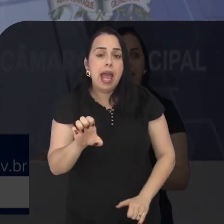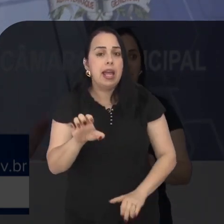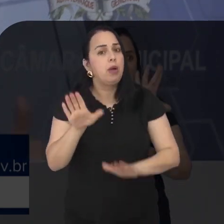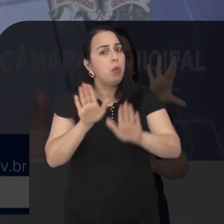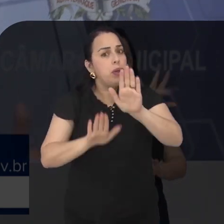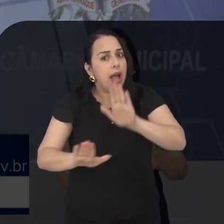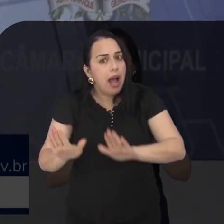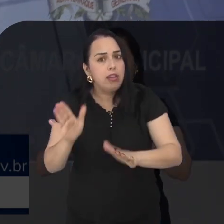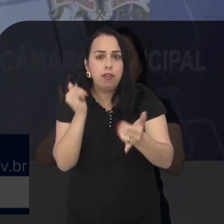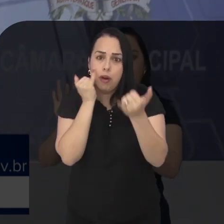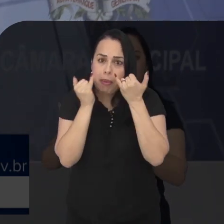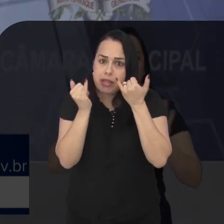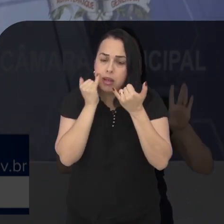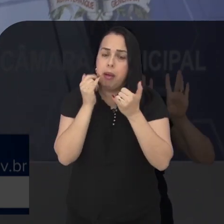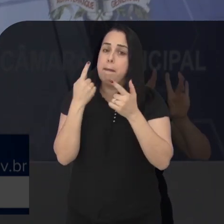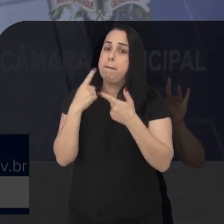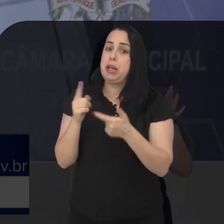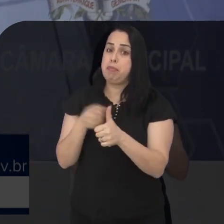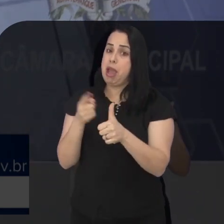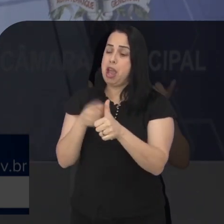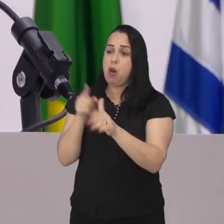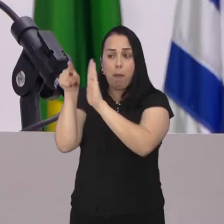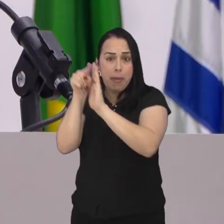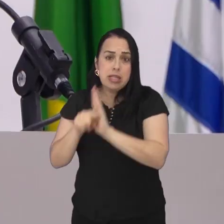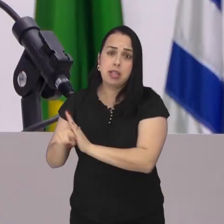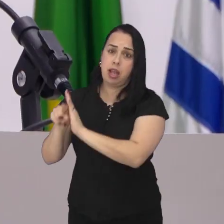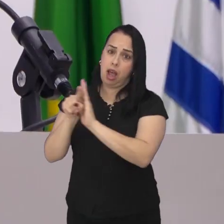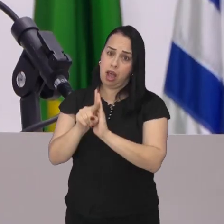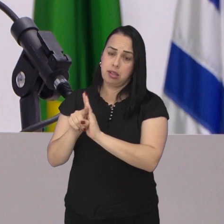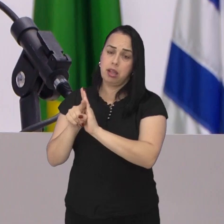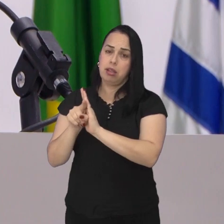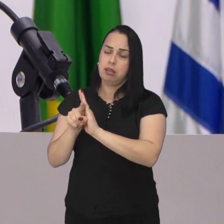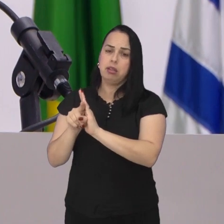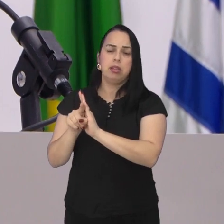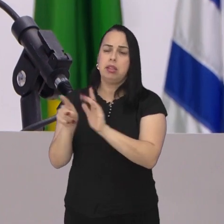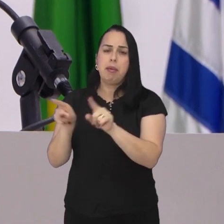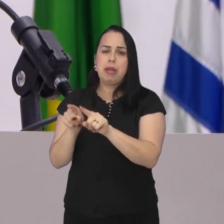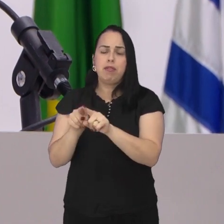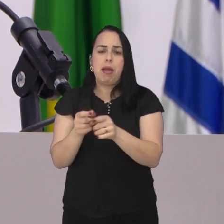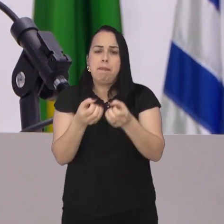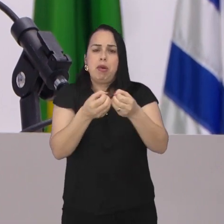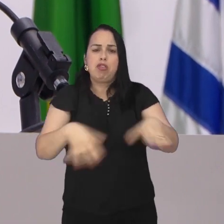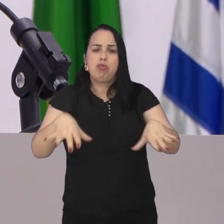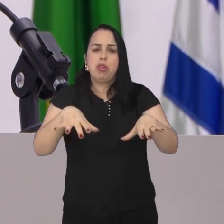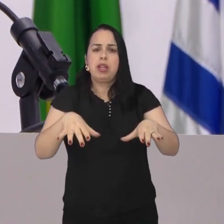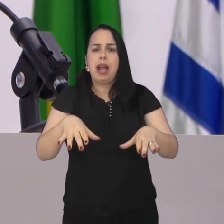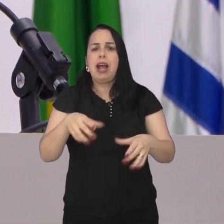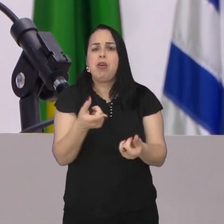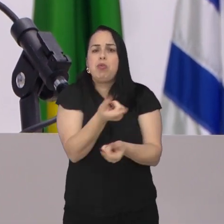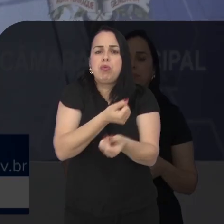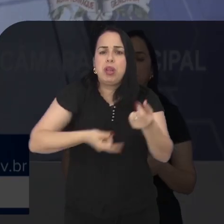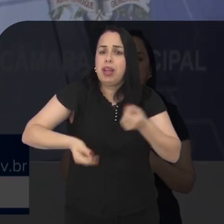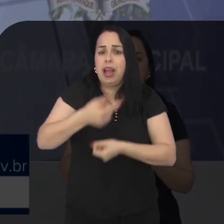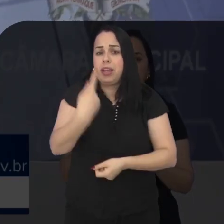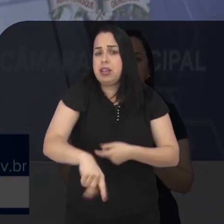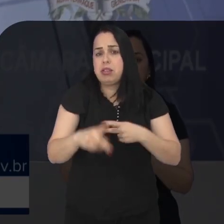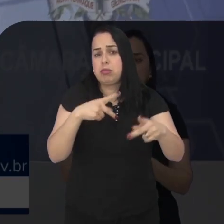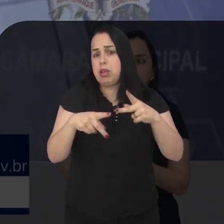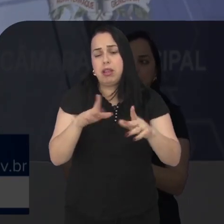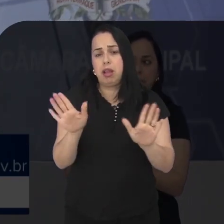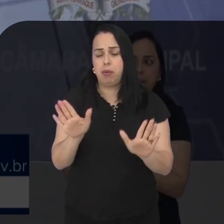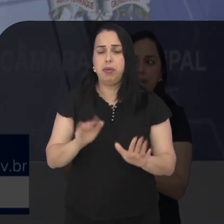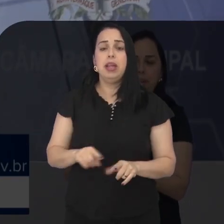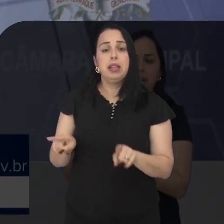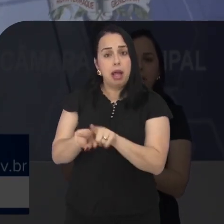a situação do Instituto ainda deve ser apurada e não significa que irá impactar as contas do município. Zé Luiz também